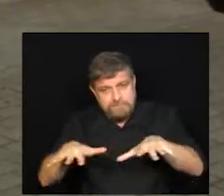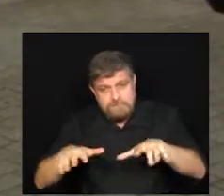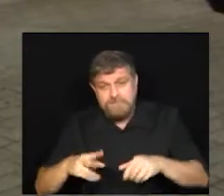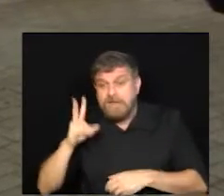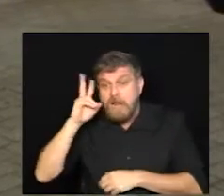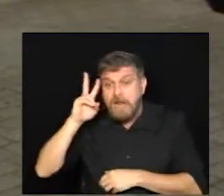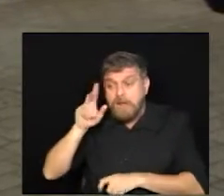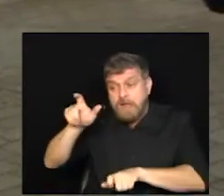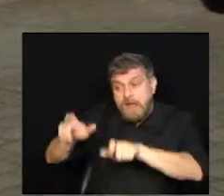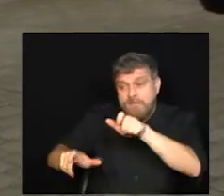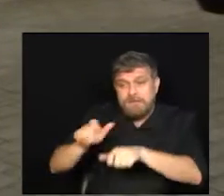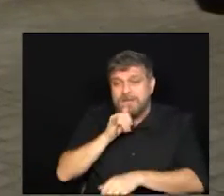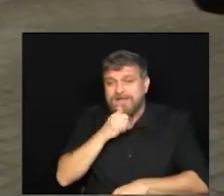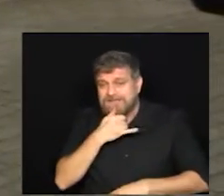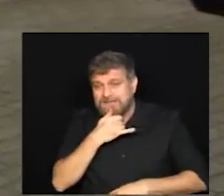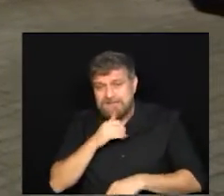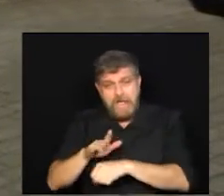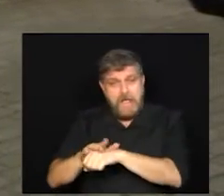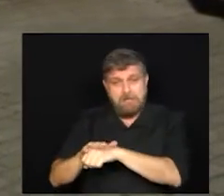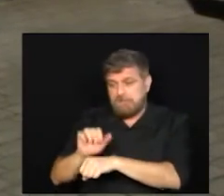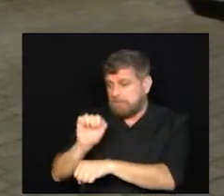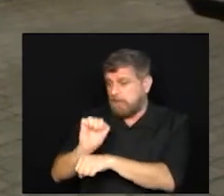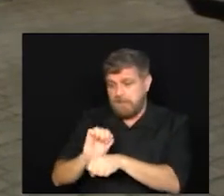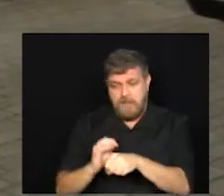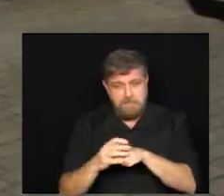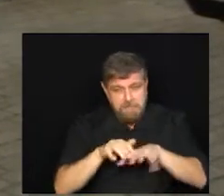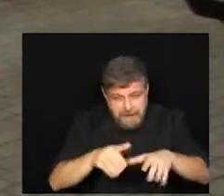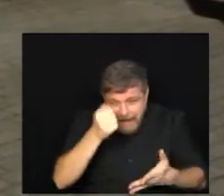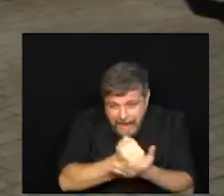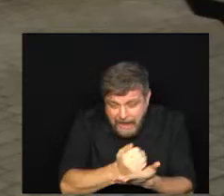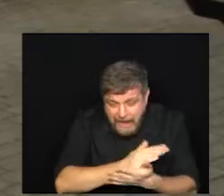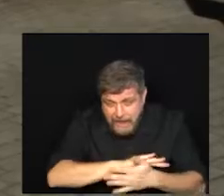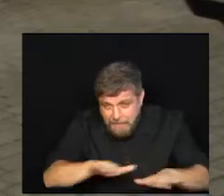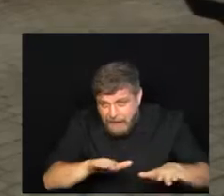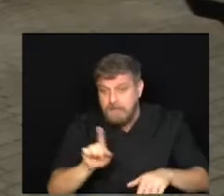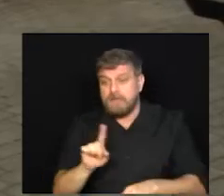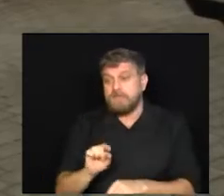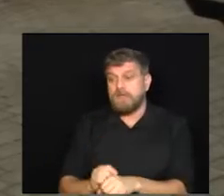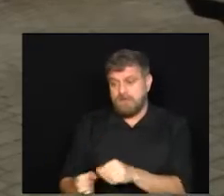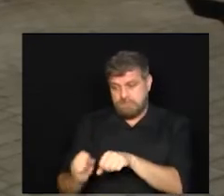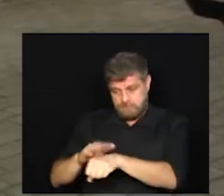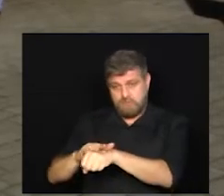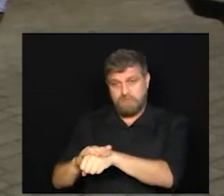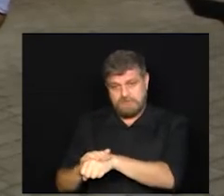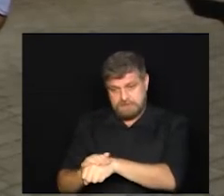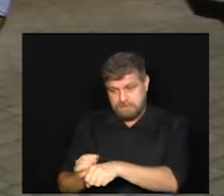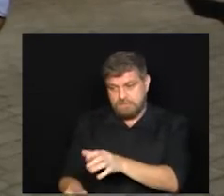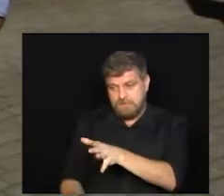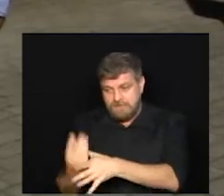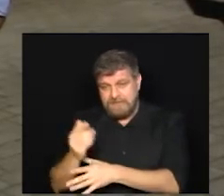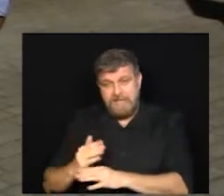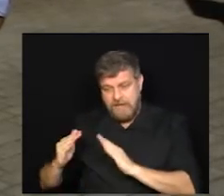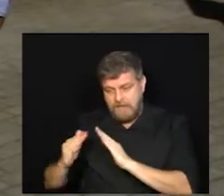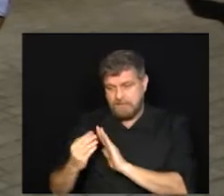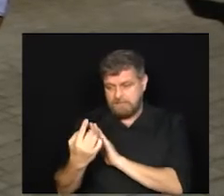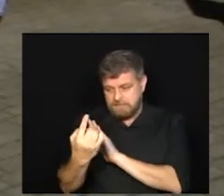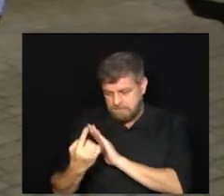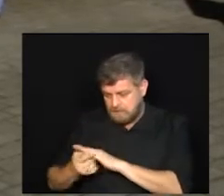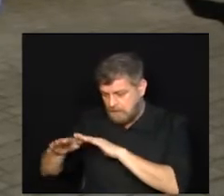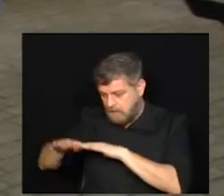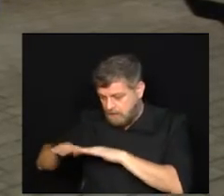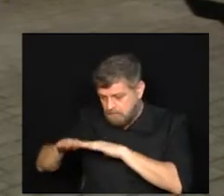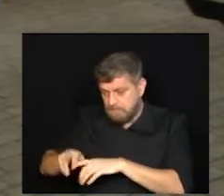lembrar as pessoas que infelizmente as doenças não esperam a pandemia passar para que elas aconteçam. Então quem precisa ficar em casa, pode ficar em casa,